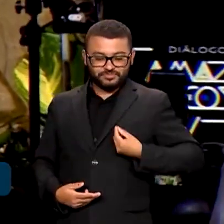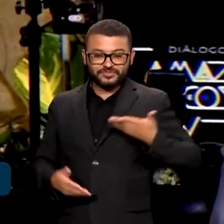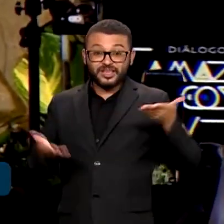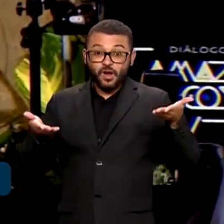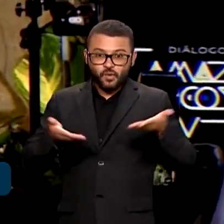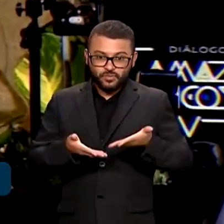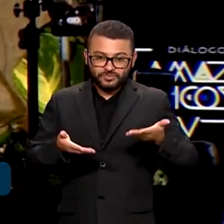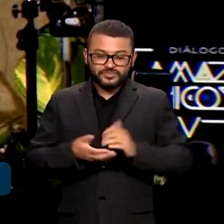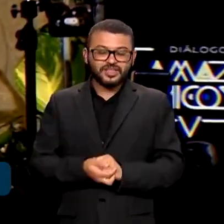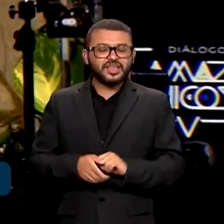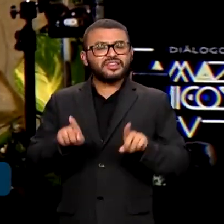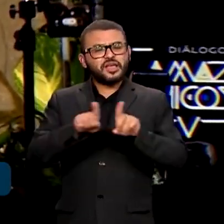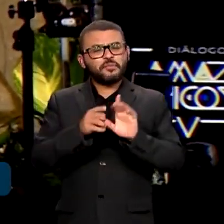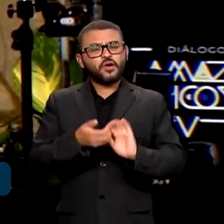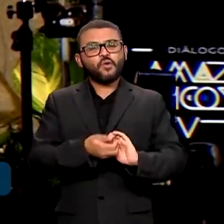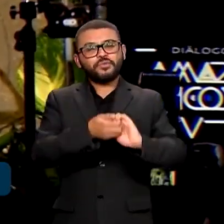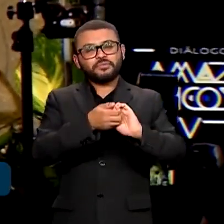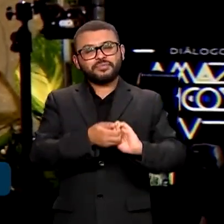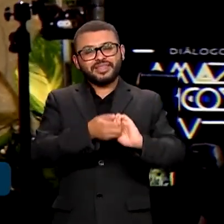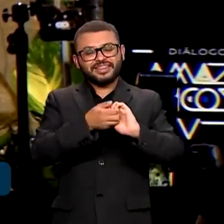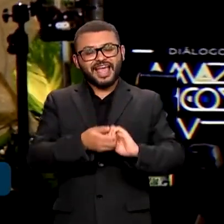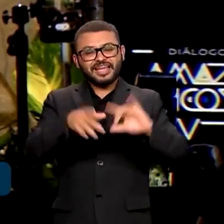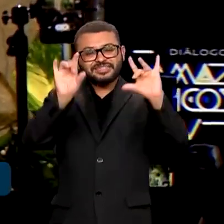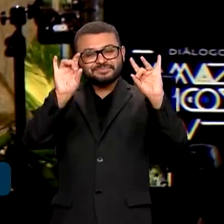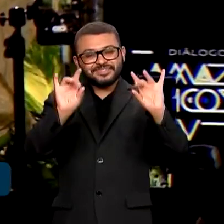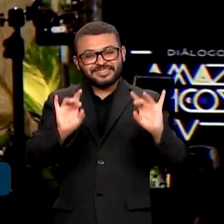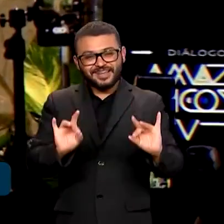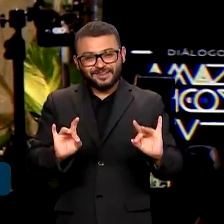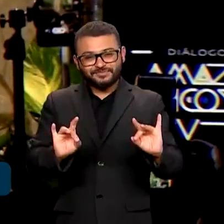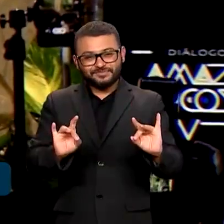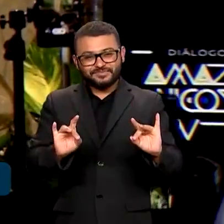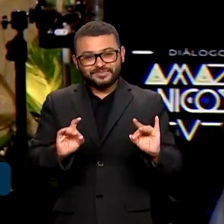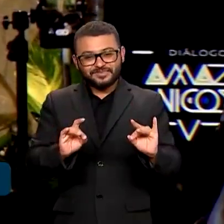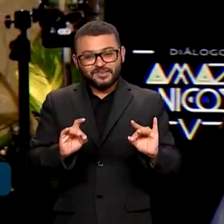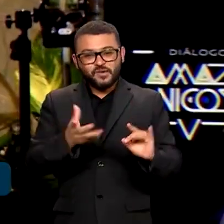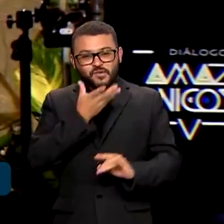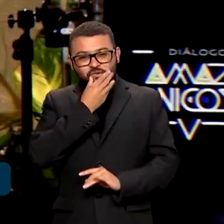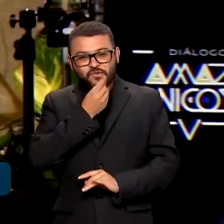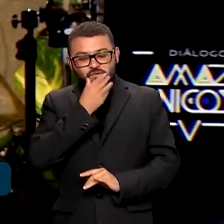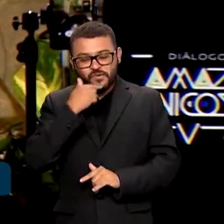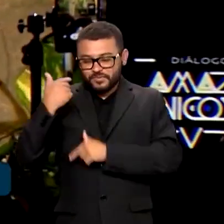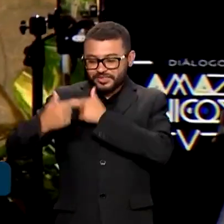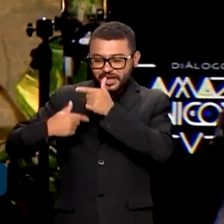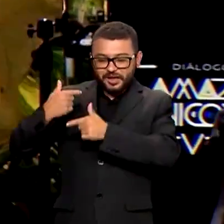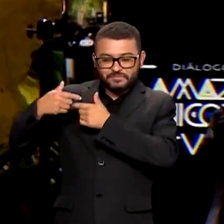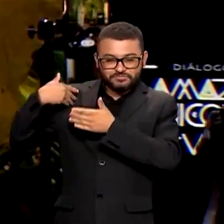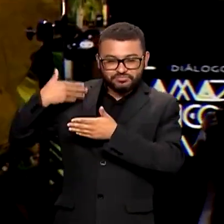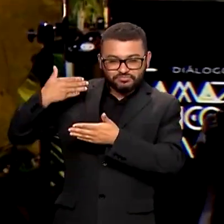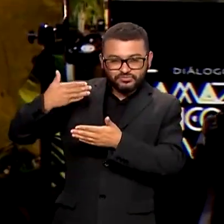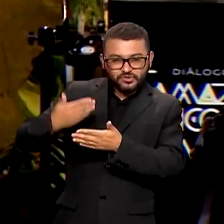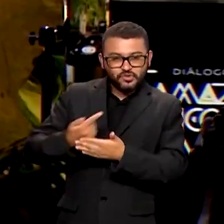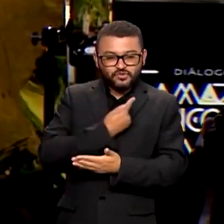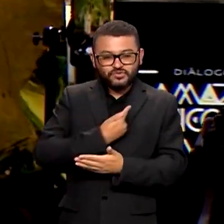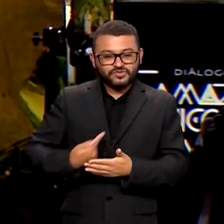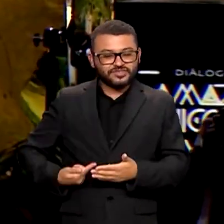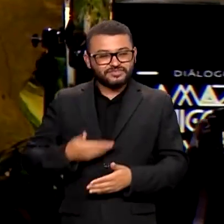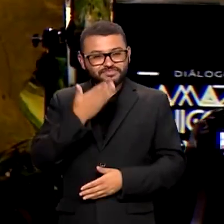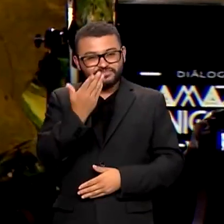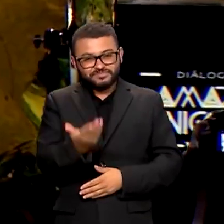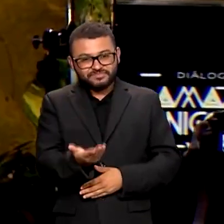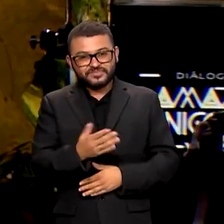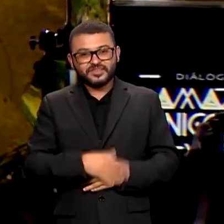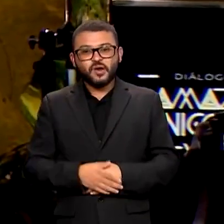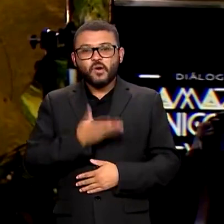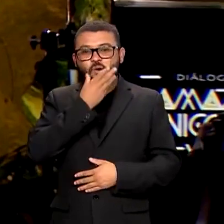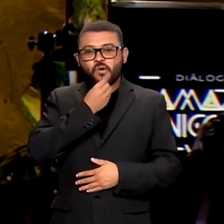e quero cumprimentar de um modo muito especial esse parceiro de jornada de governo, nosso companheiro